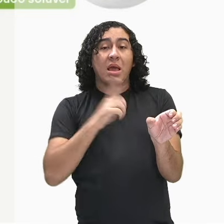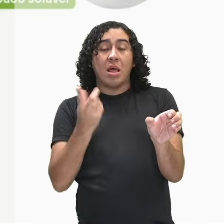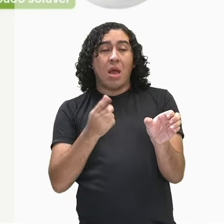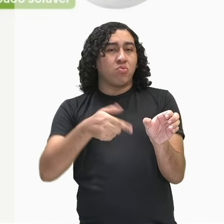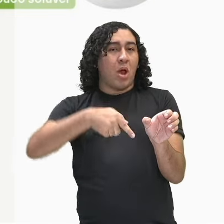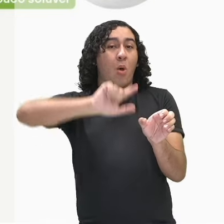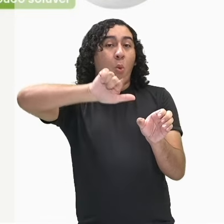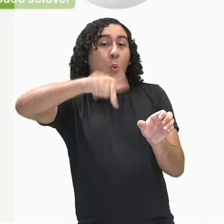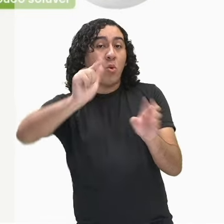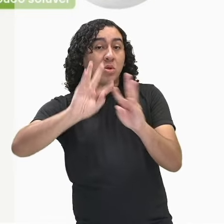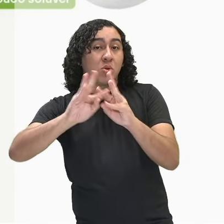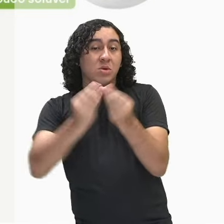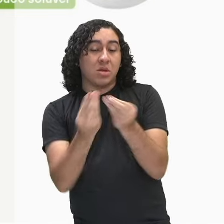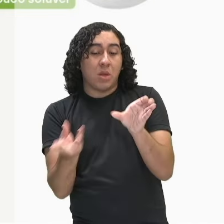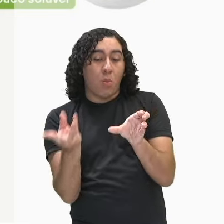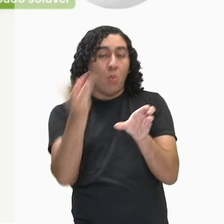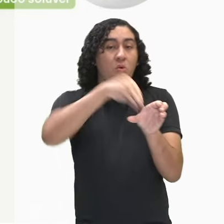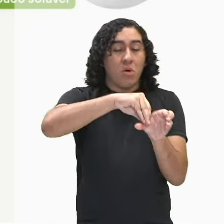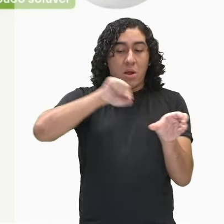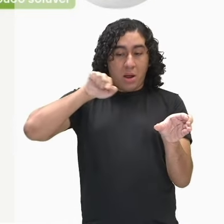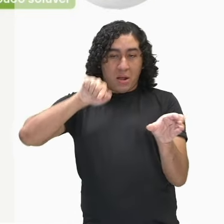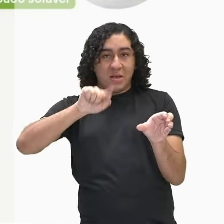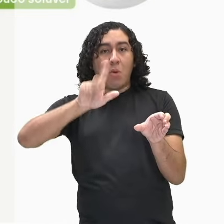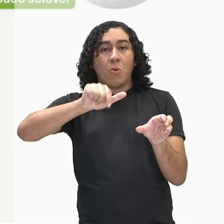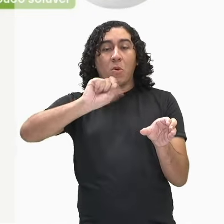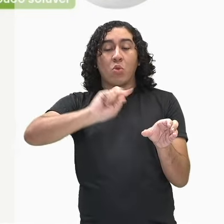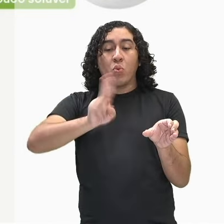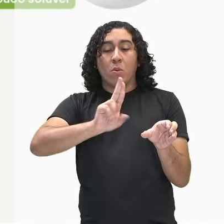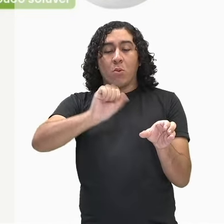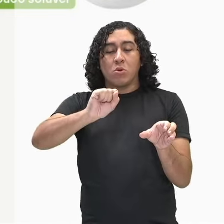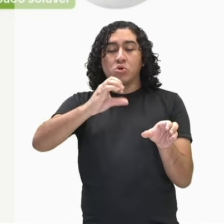aqui é o soluto.